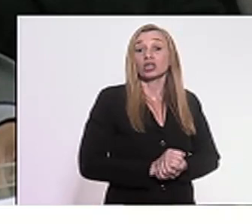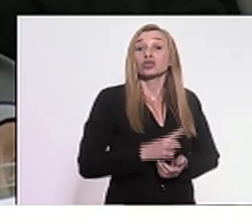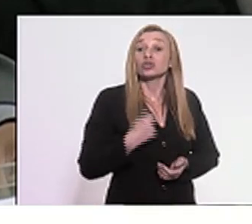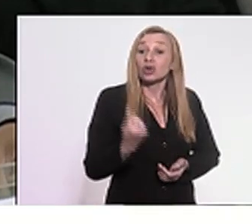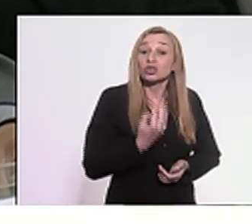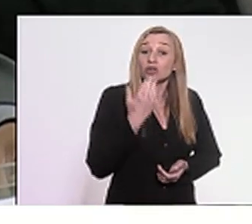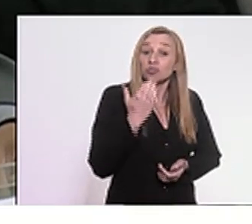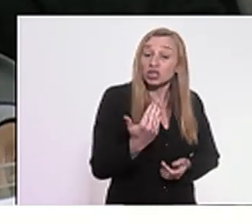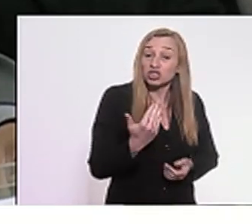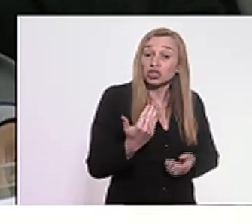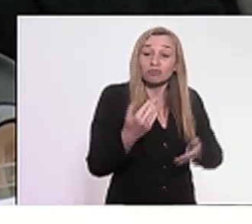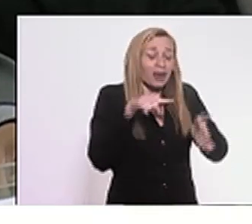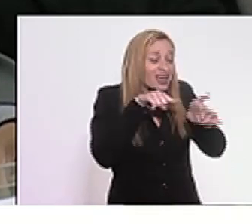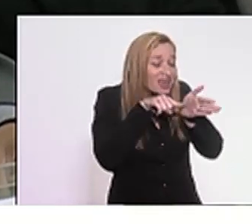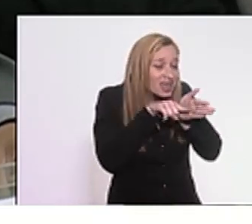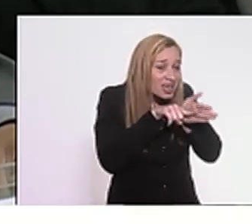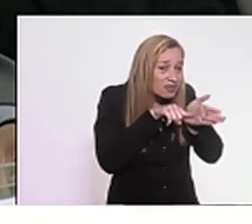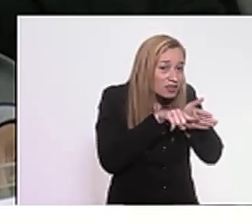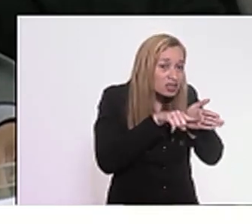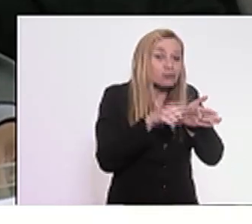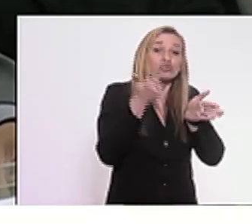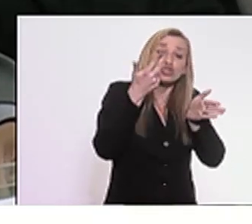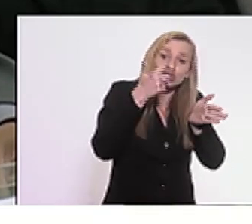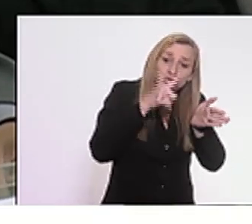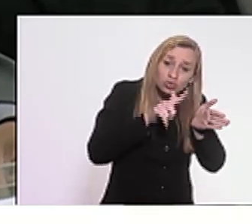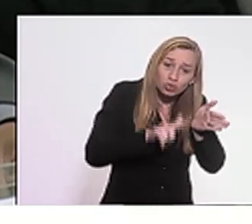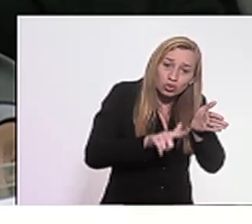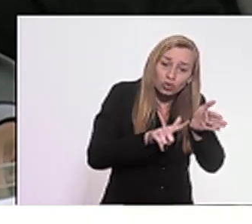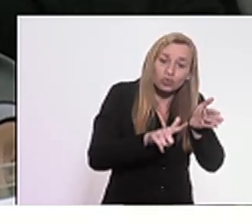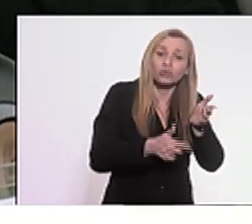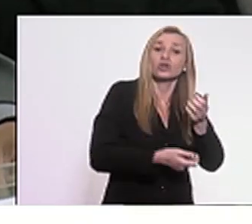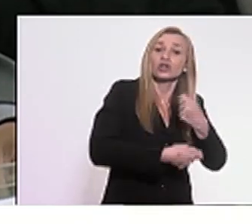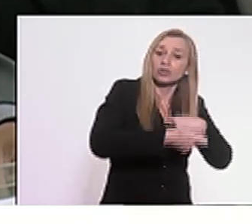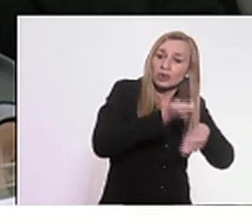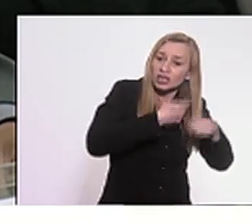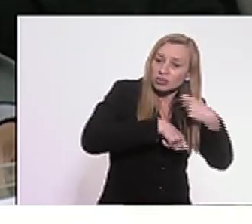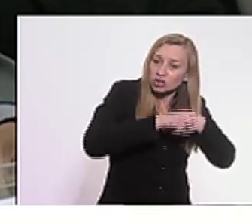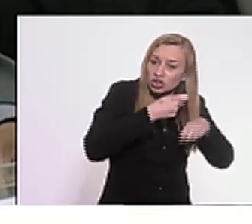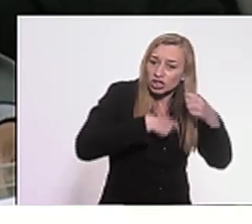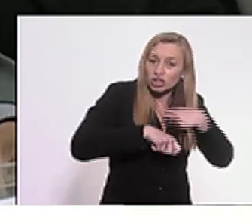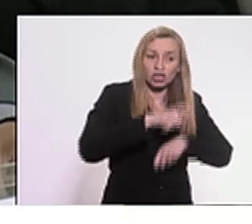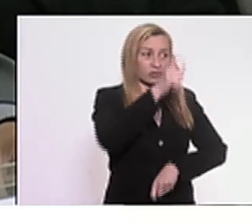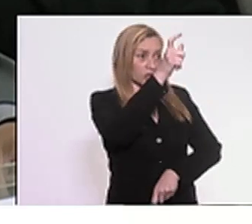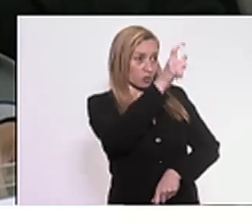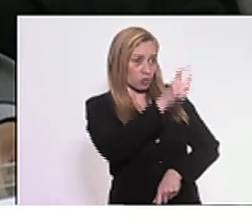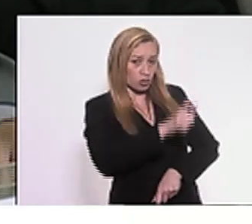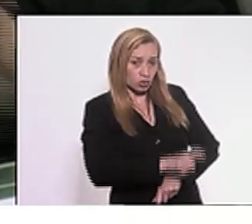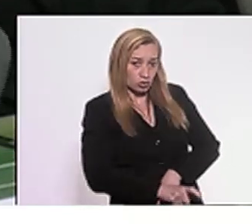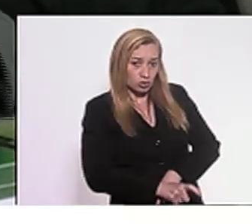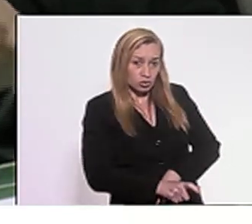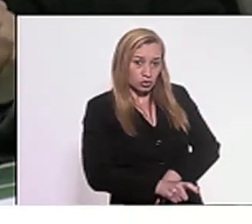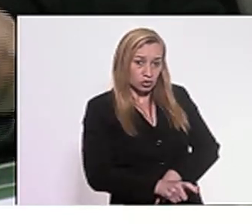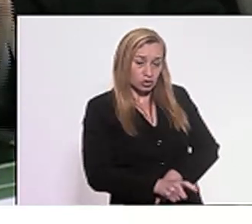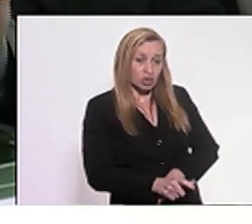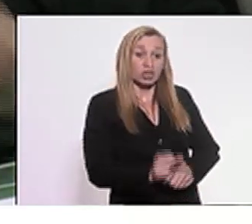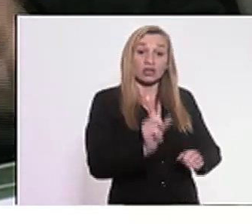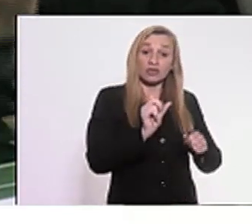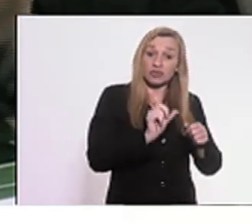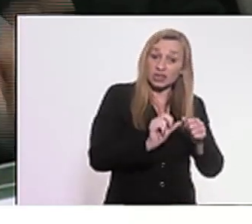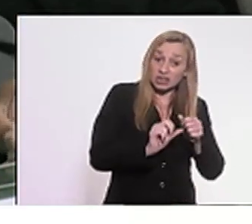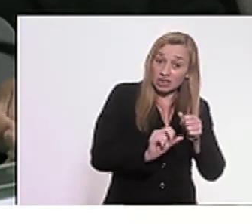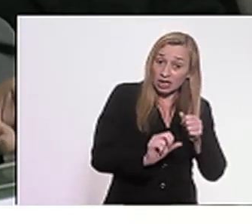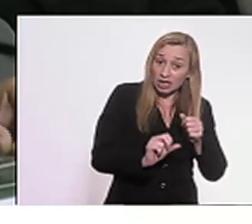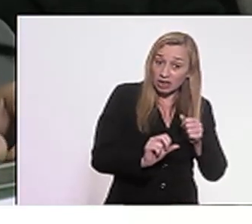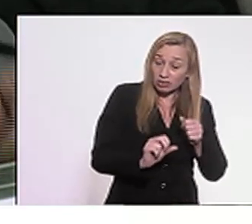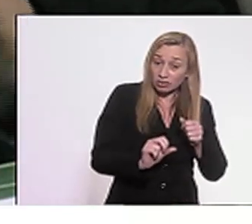uma revisão dos atos administrativos disciplinares que foram feitos com o slogan Navalha